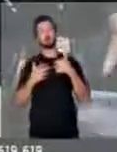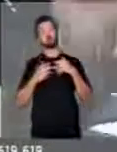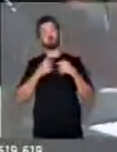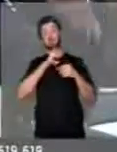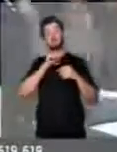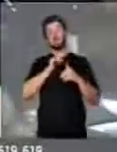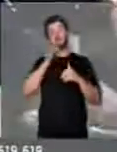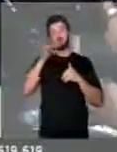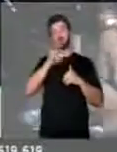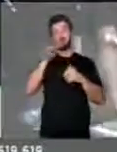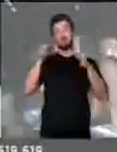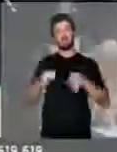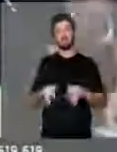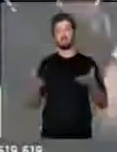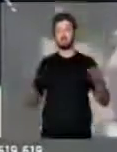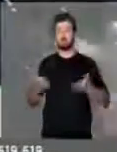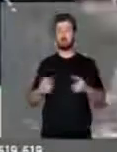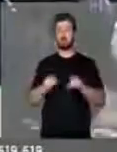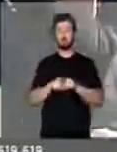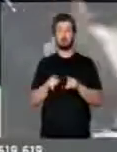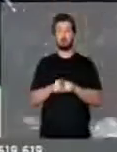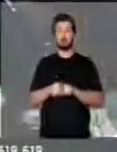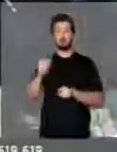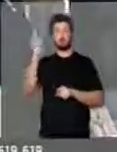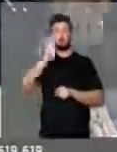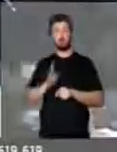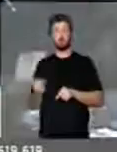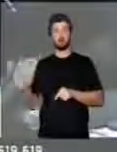dar certo, é o que está acontecendo agora com o novo